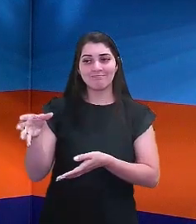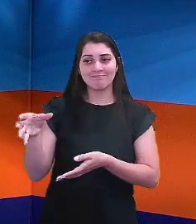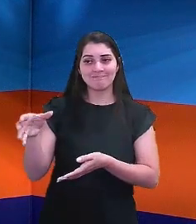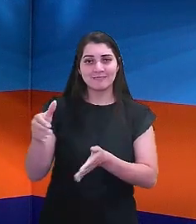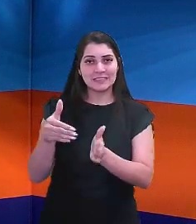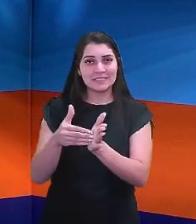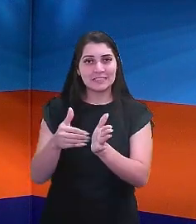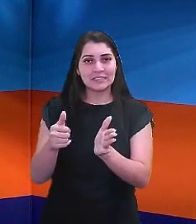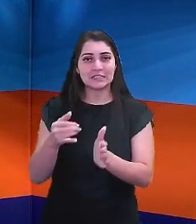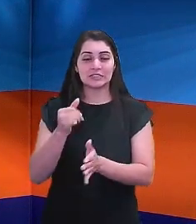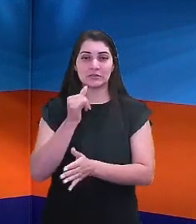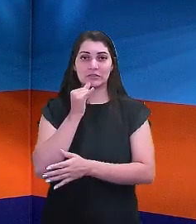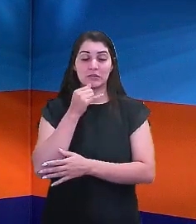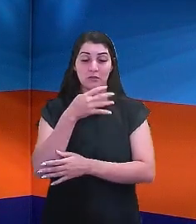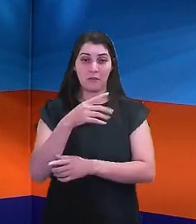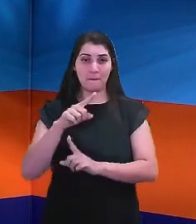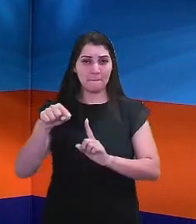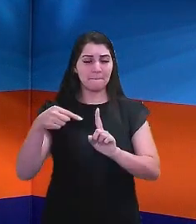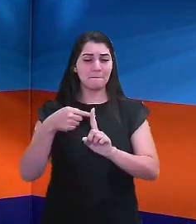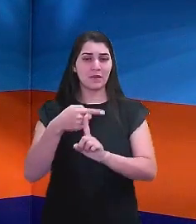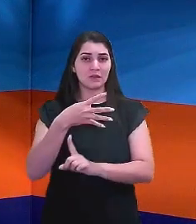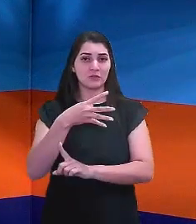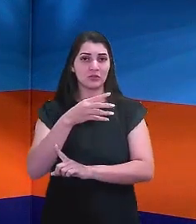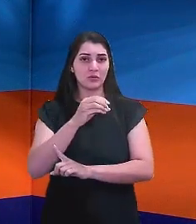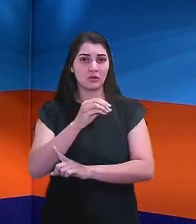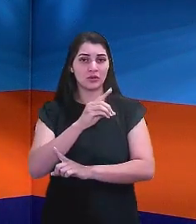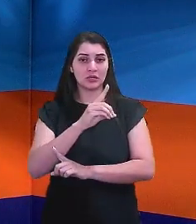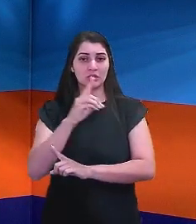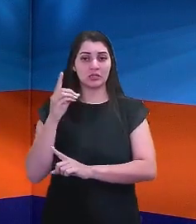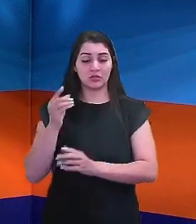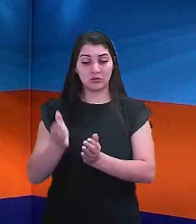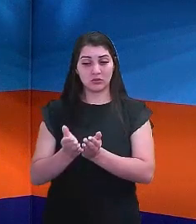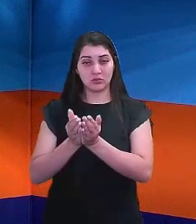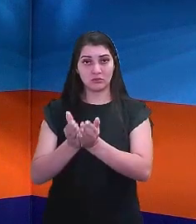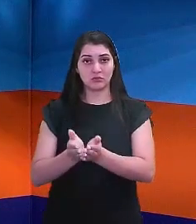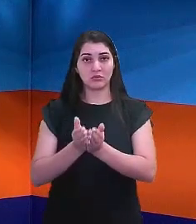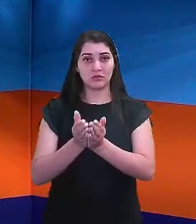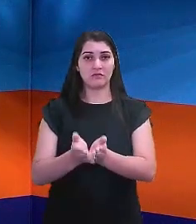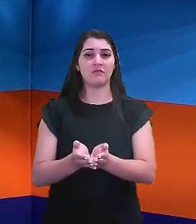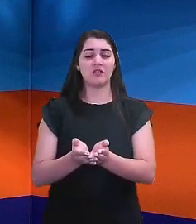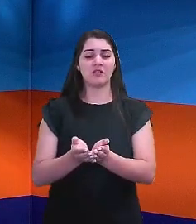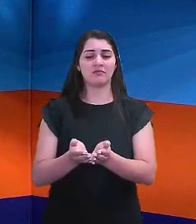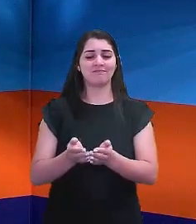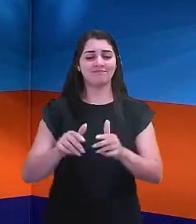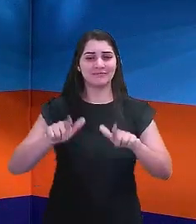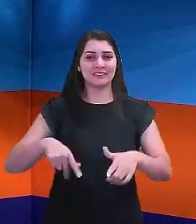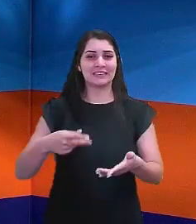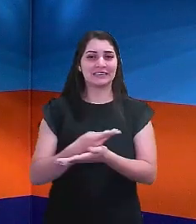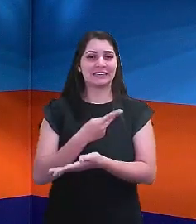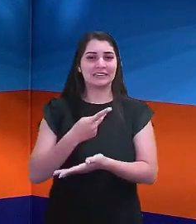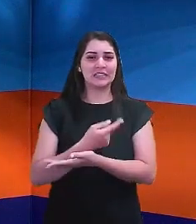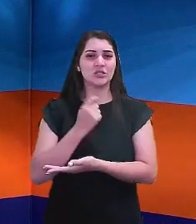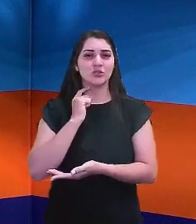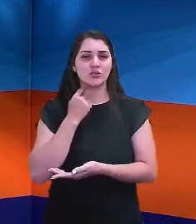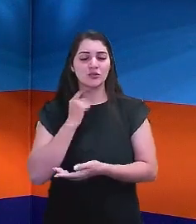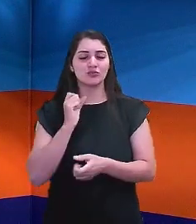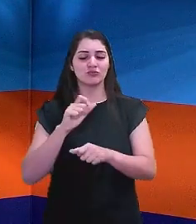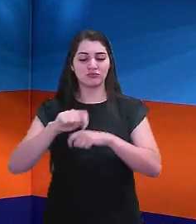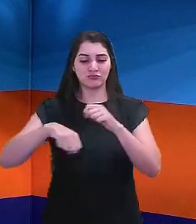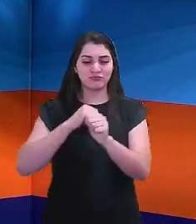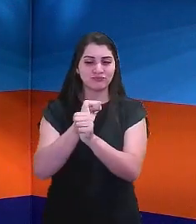passar 40 dias, mais de 40 dias, em um navio, de modo insalubre, forçado,